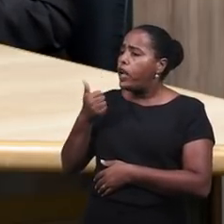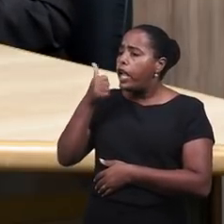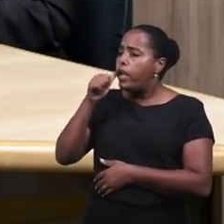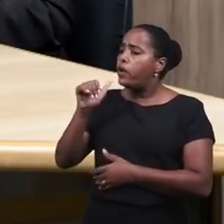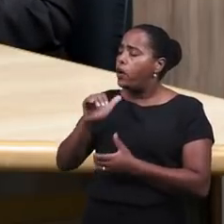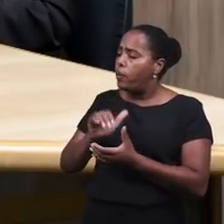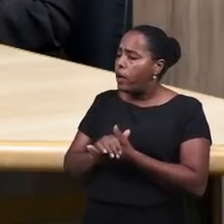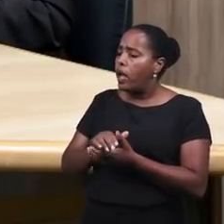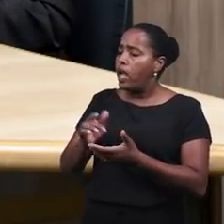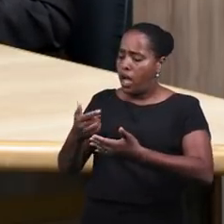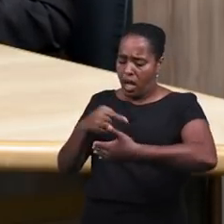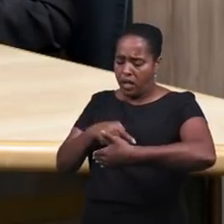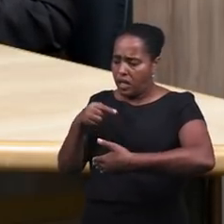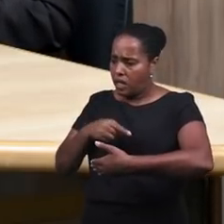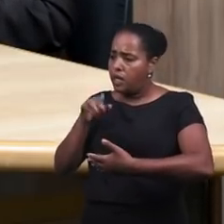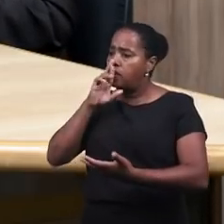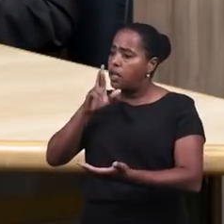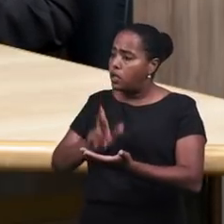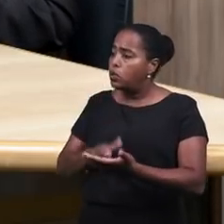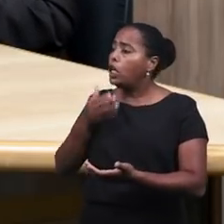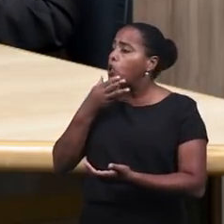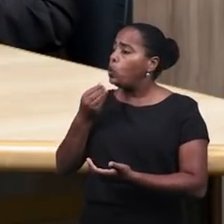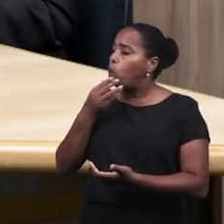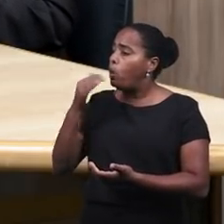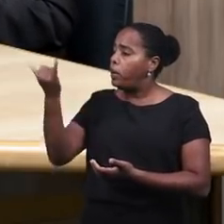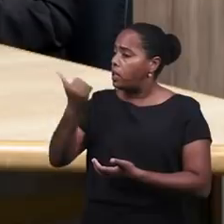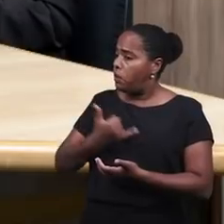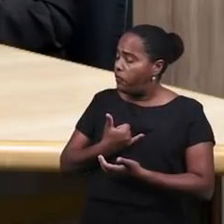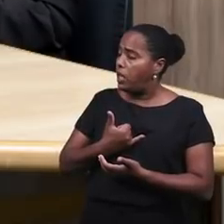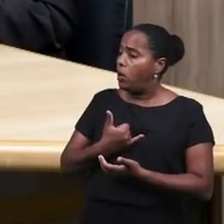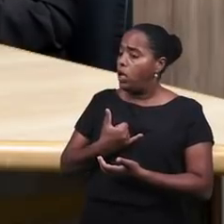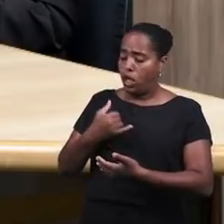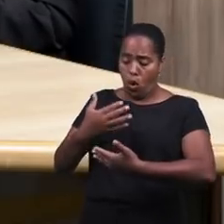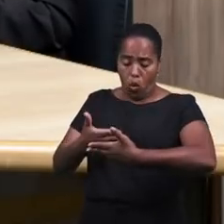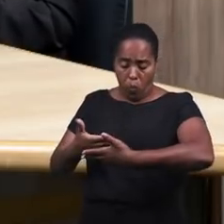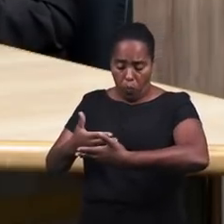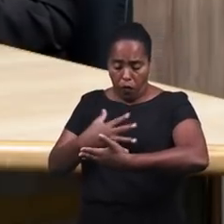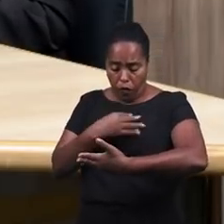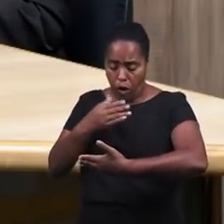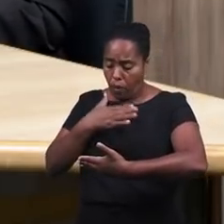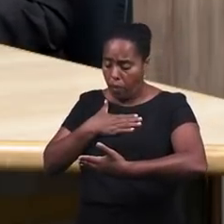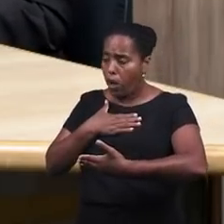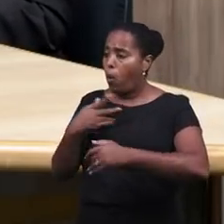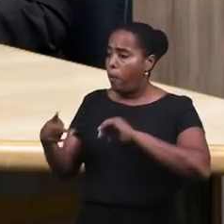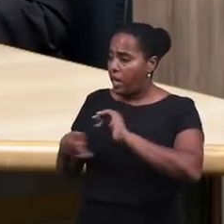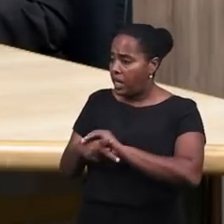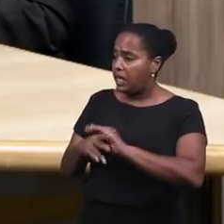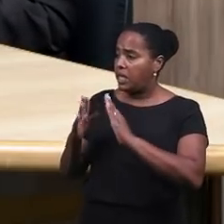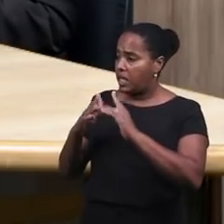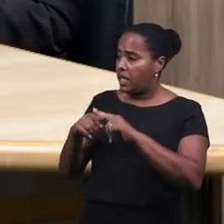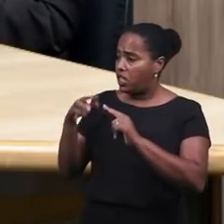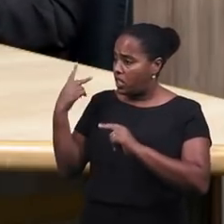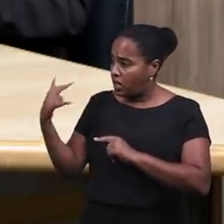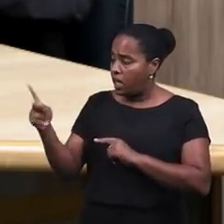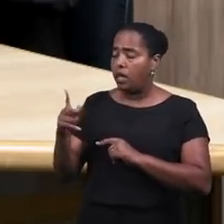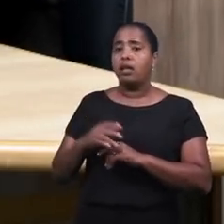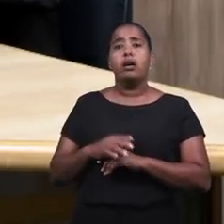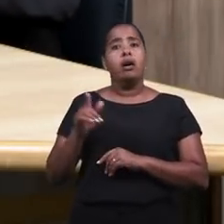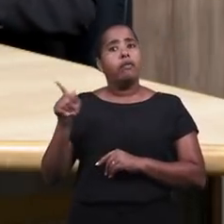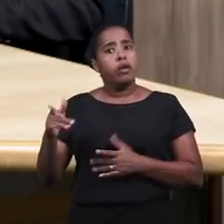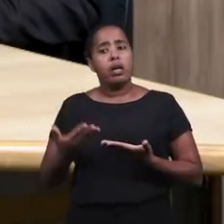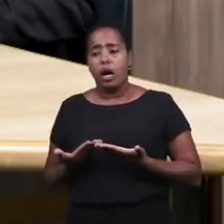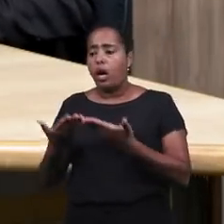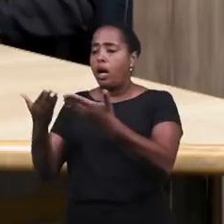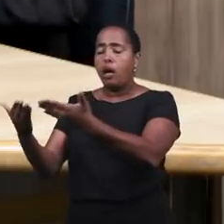resultado daquele homem que orou. Então, meu filho tem que ser da igreja dele. Entendeu? E se foi lá,